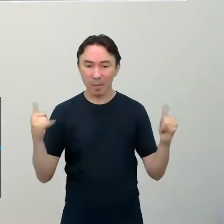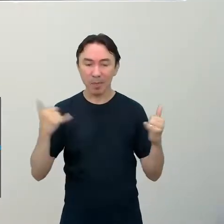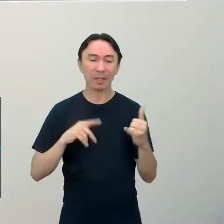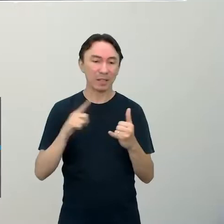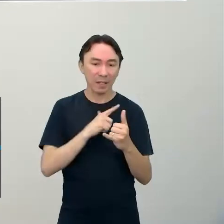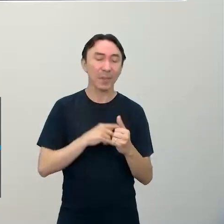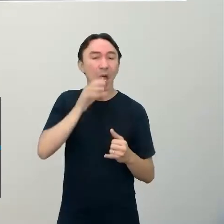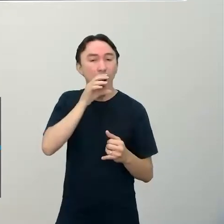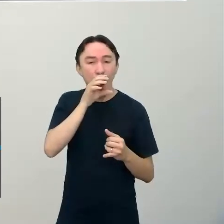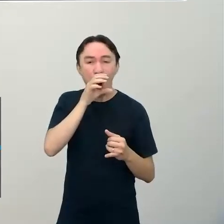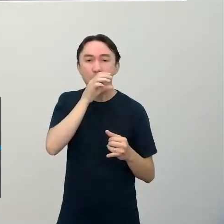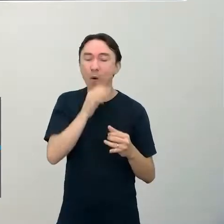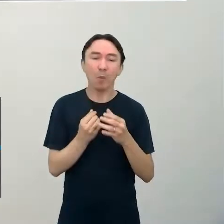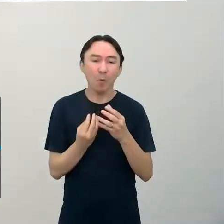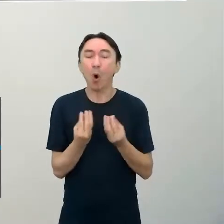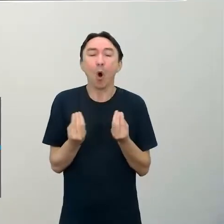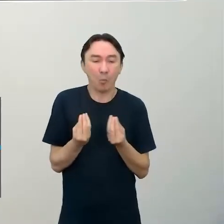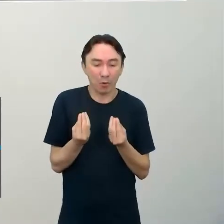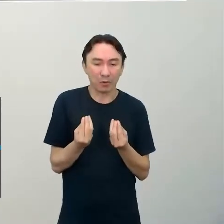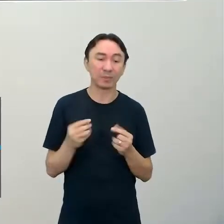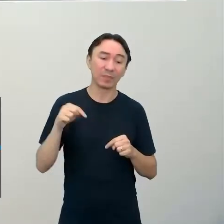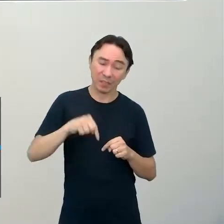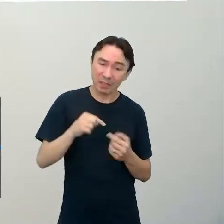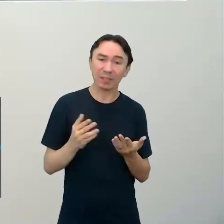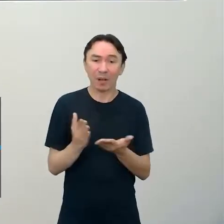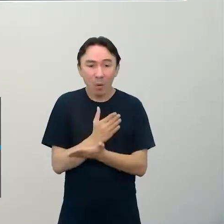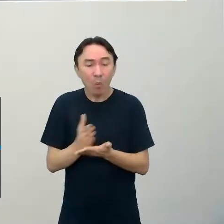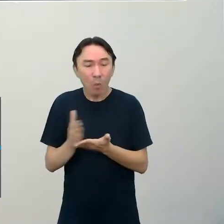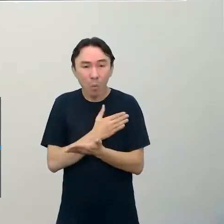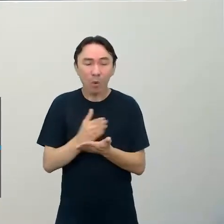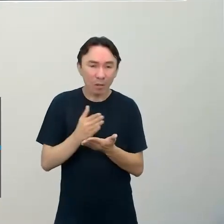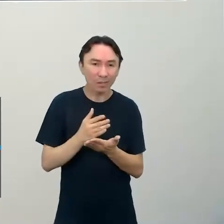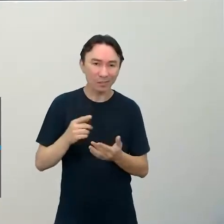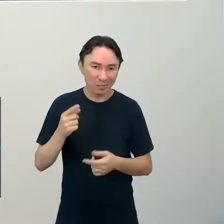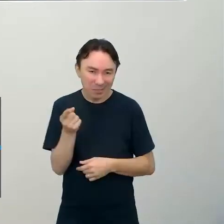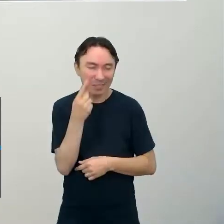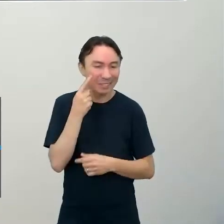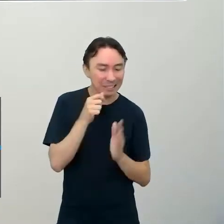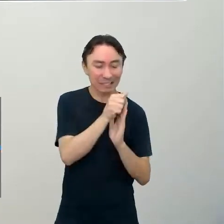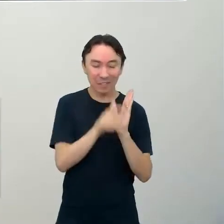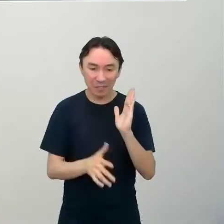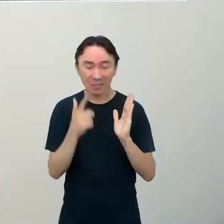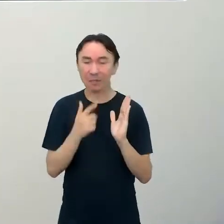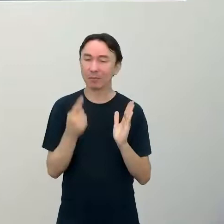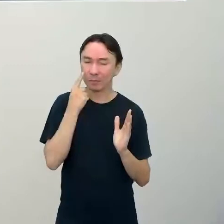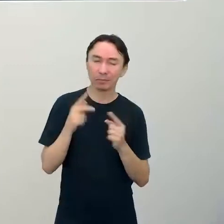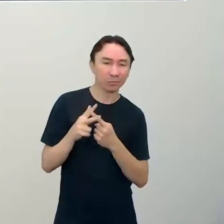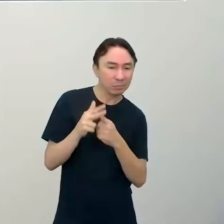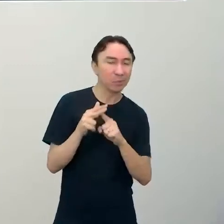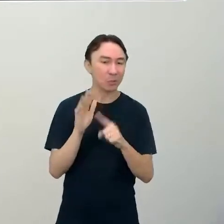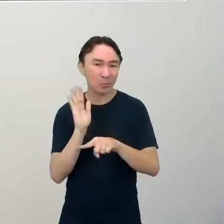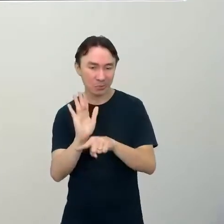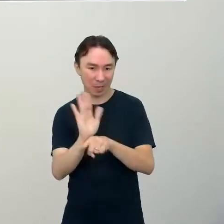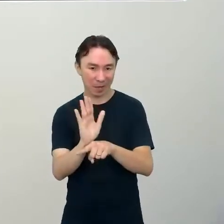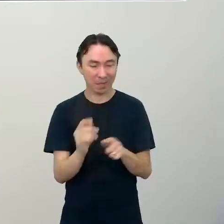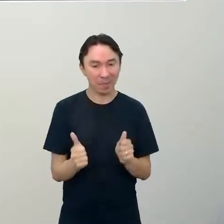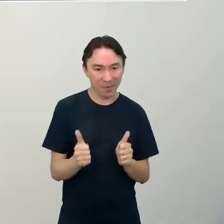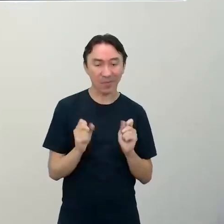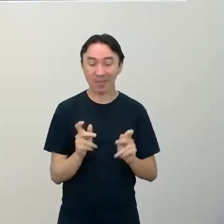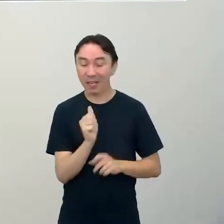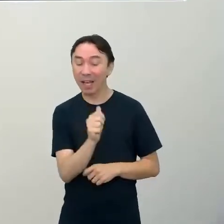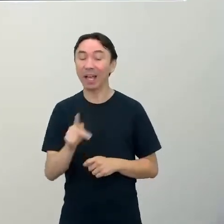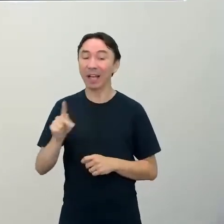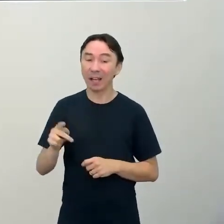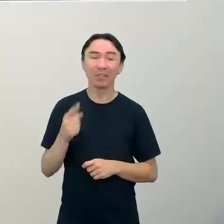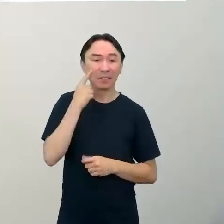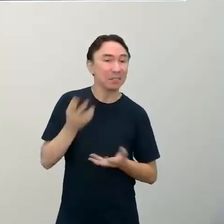várias novidades e eu vou corrigir com vocês algumas tarefas que ficaram aí para vocês resolverem pelo aplicativo, tá certo? Então, bons estudos, peguem